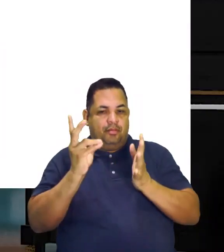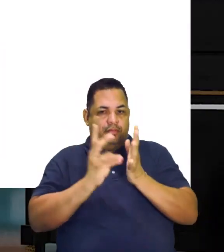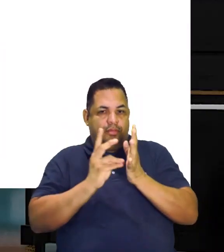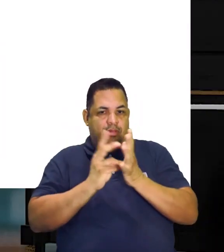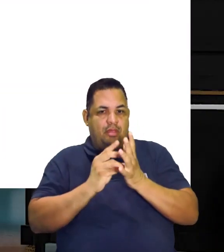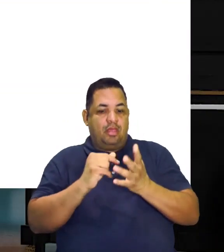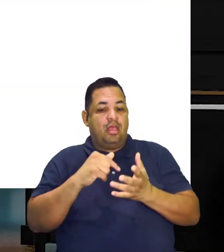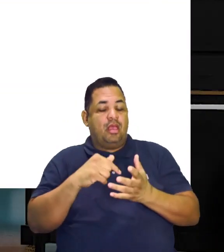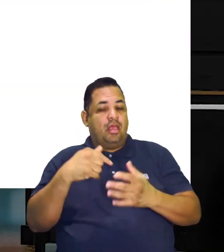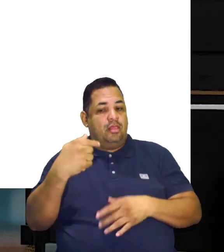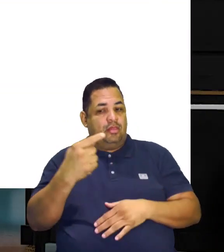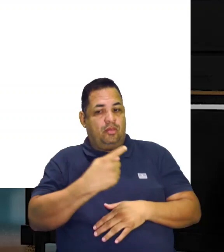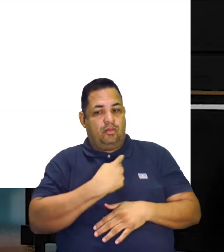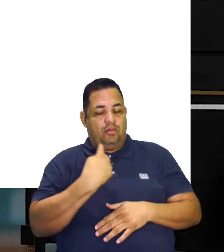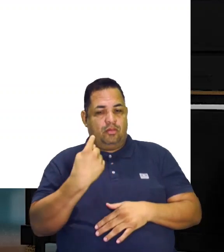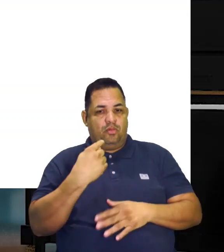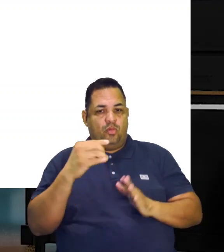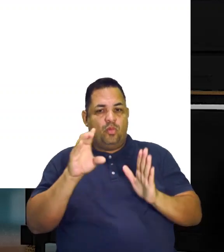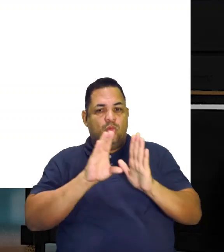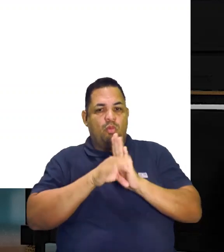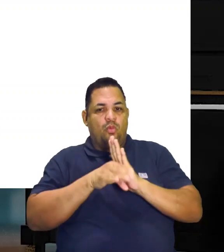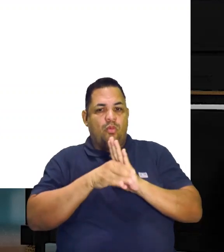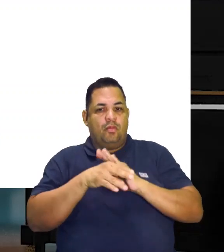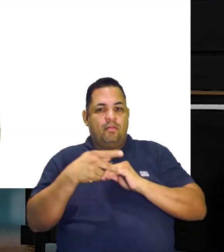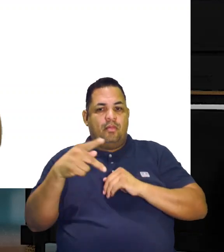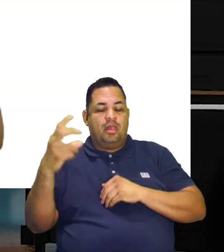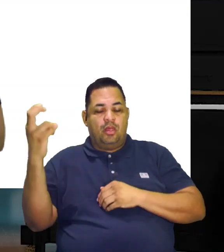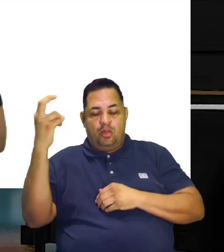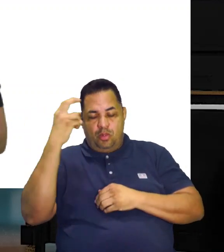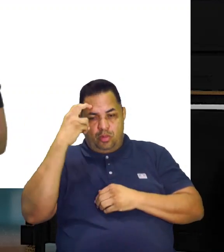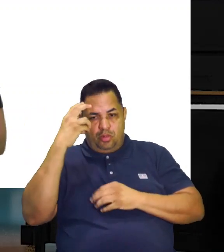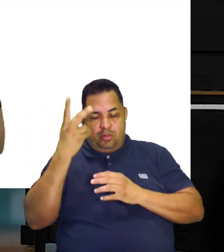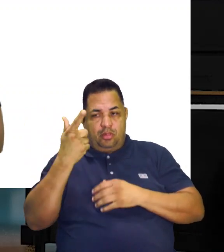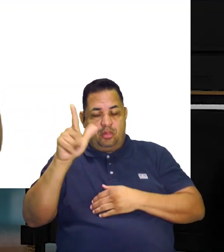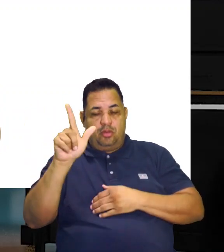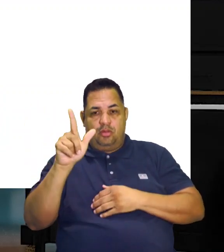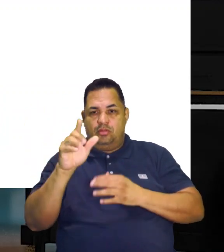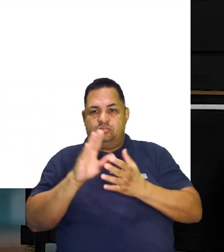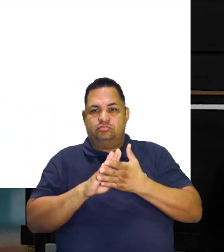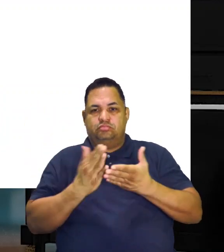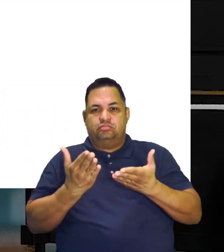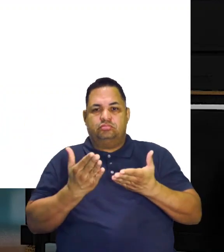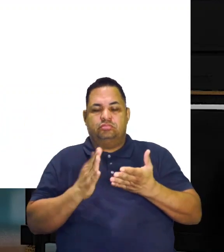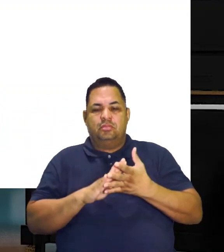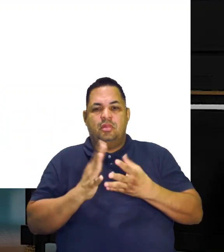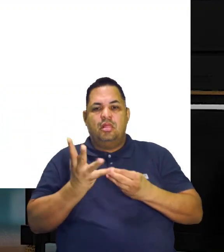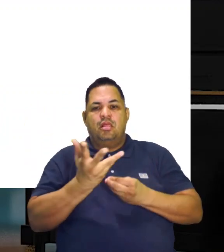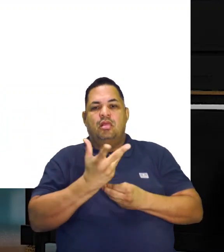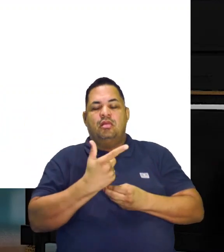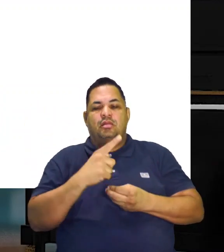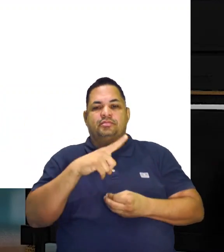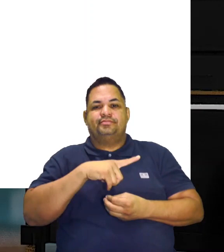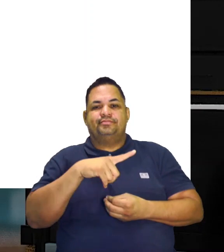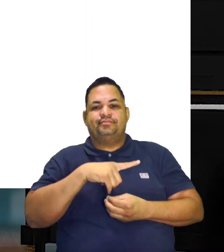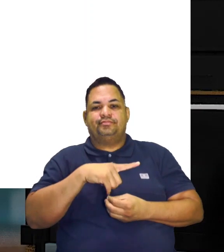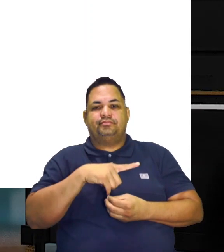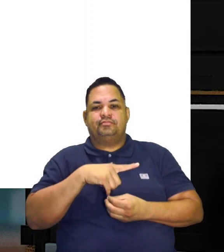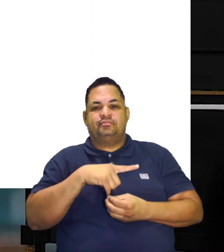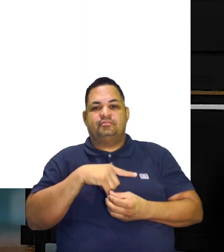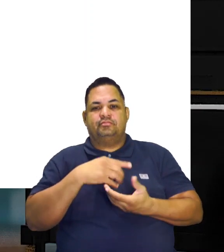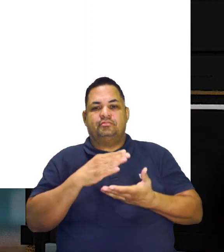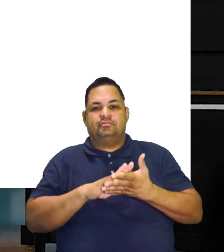um conceito. Para a cultura indígena, é outro conceito. Arte, para eles, tem a ver